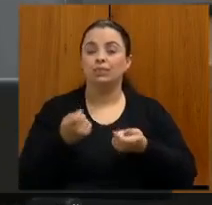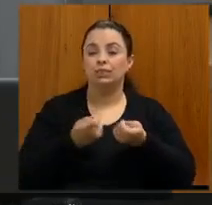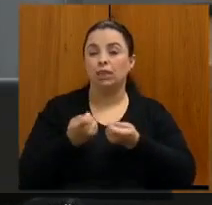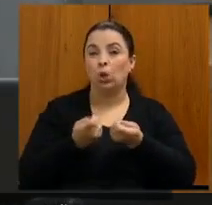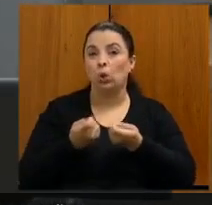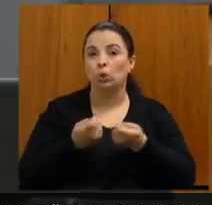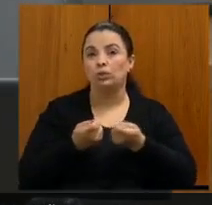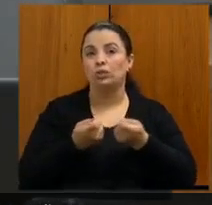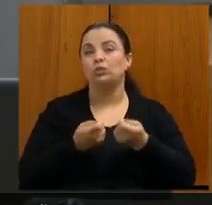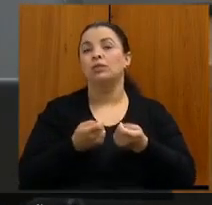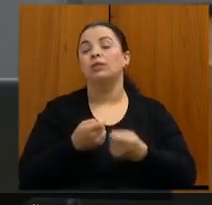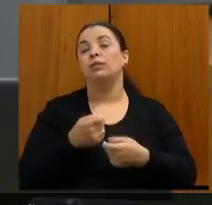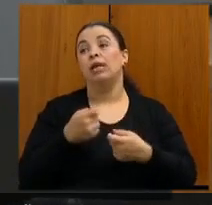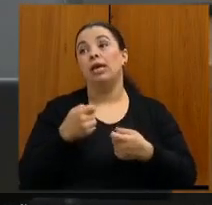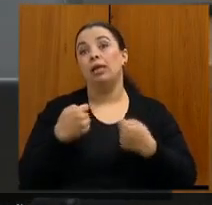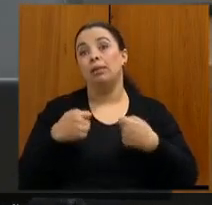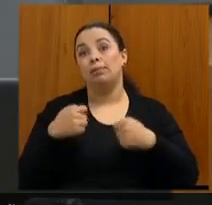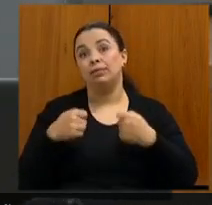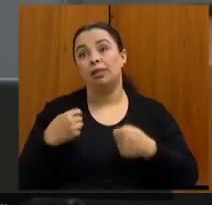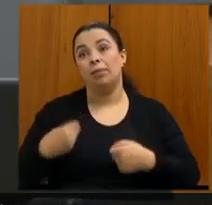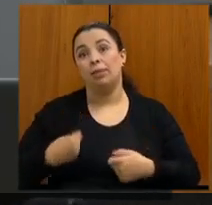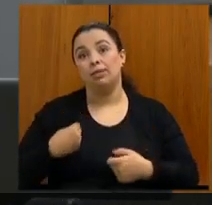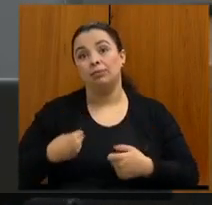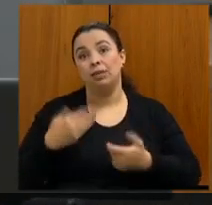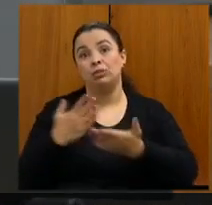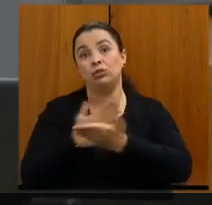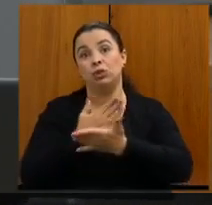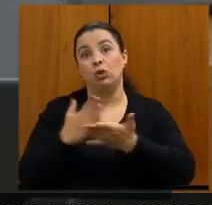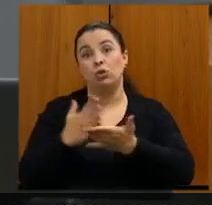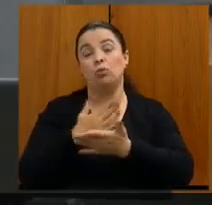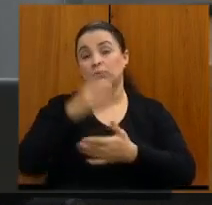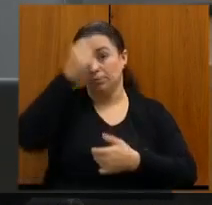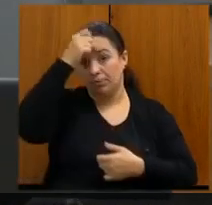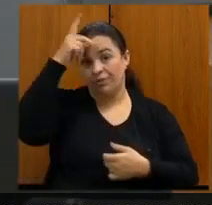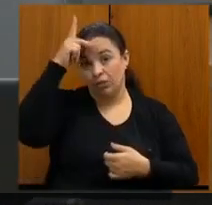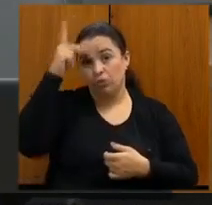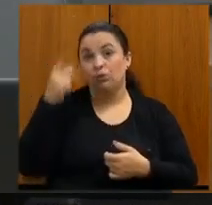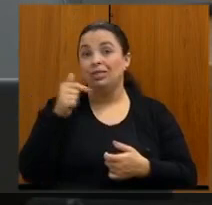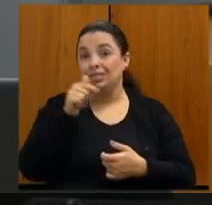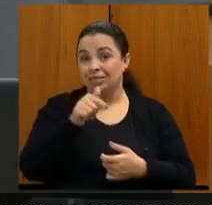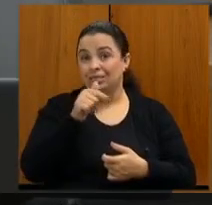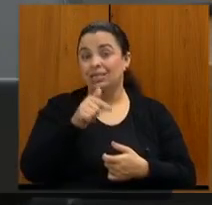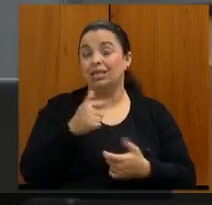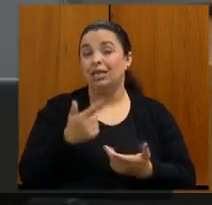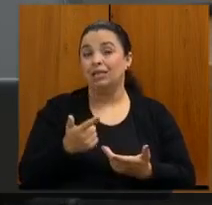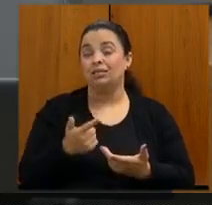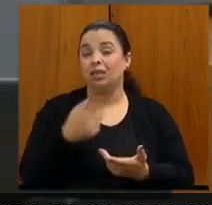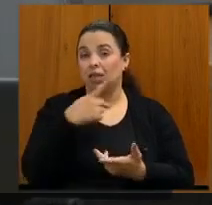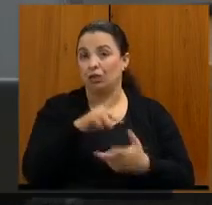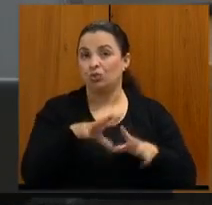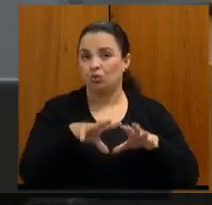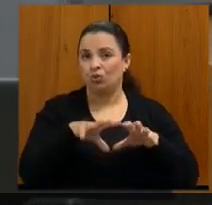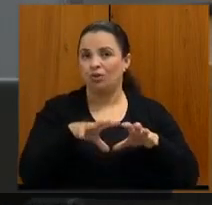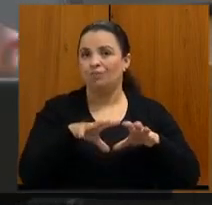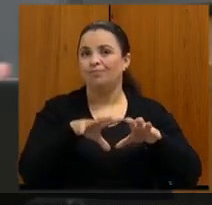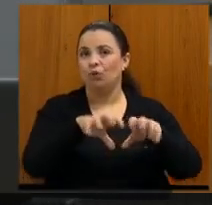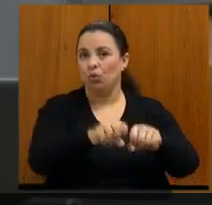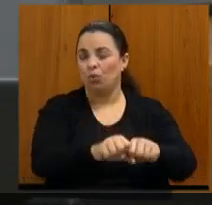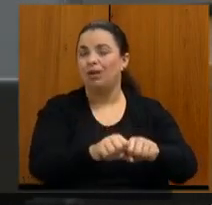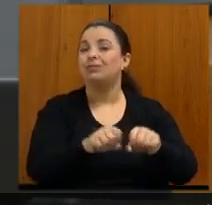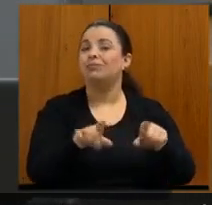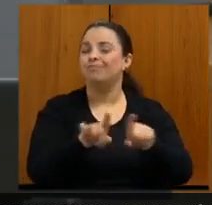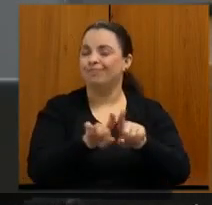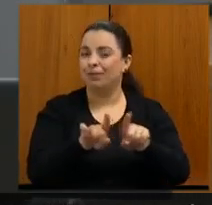envolve algumas prefeituras e esse caso específico um deles então certamente a Cohab vai ser acionada